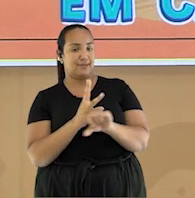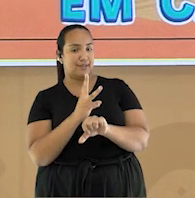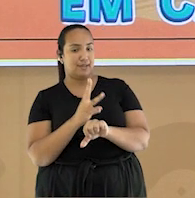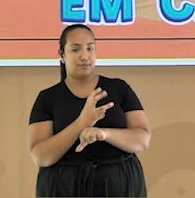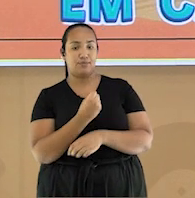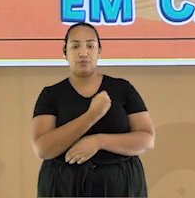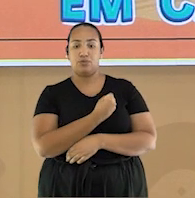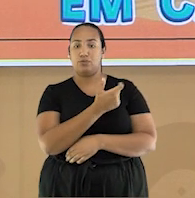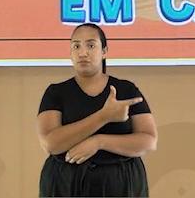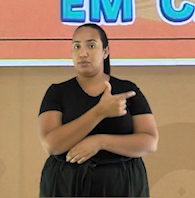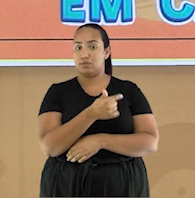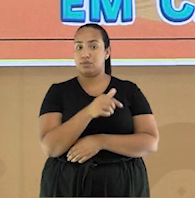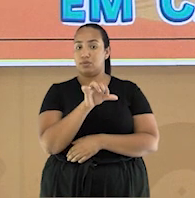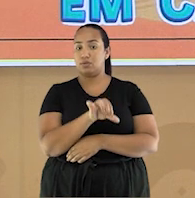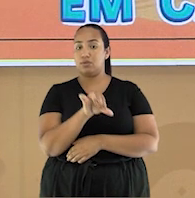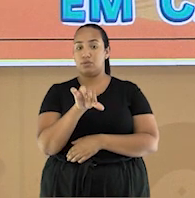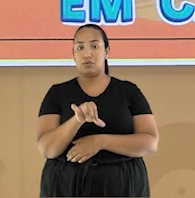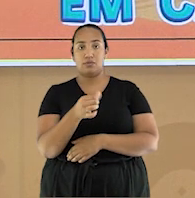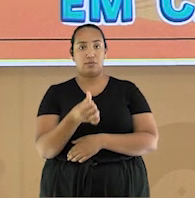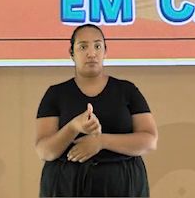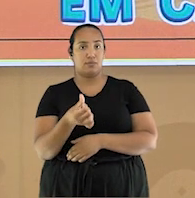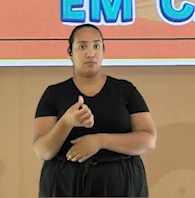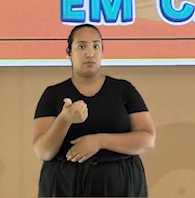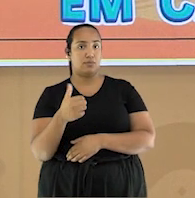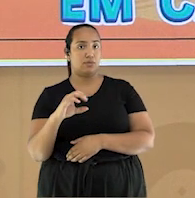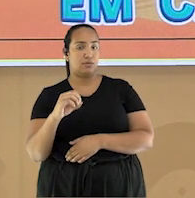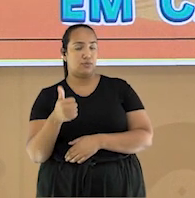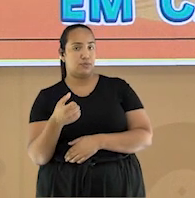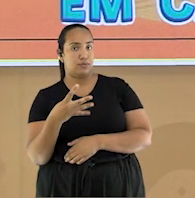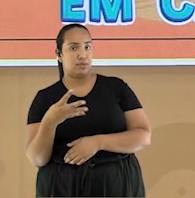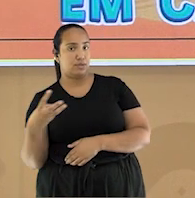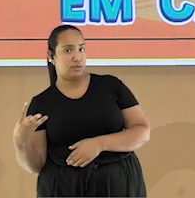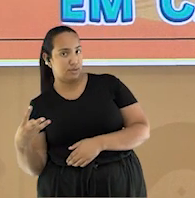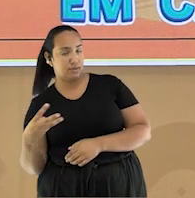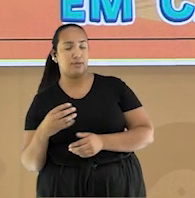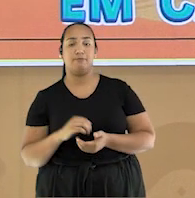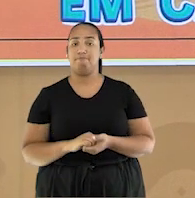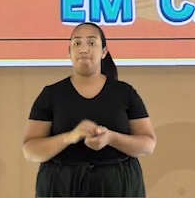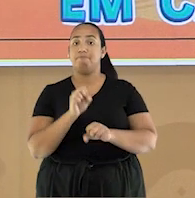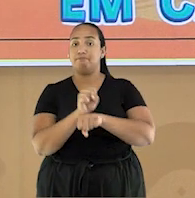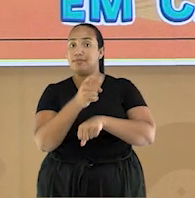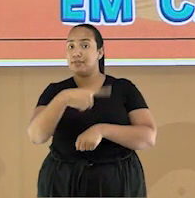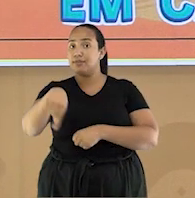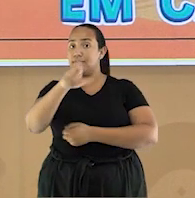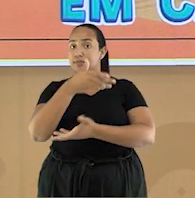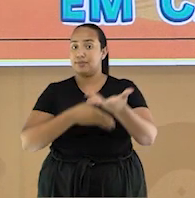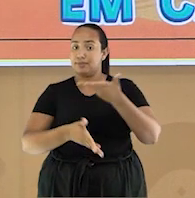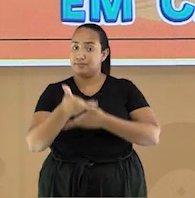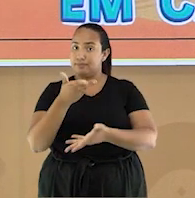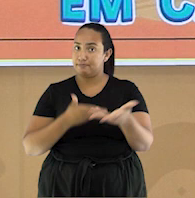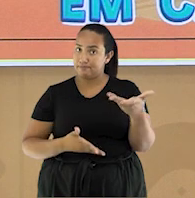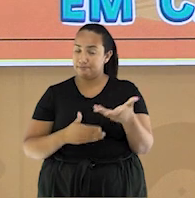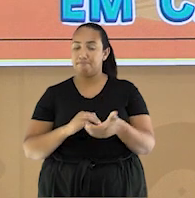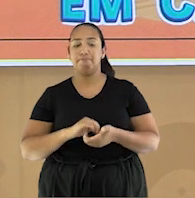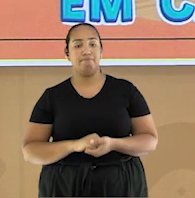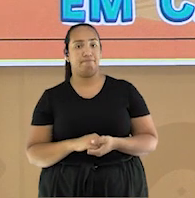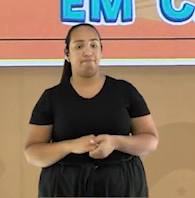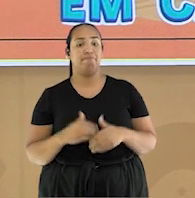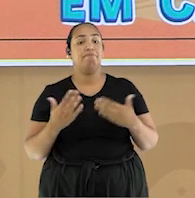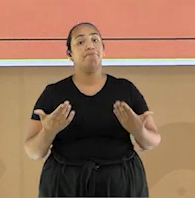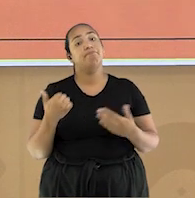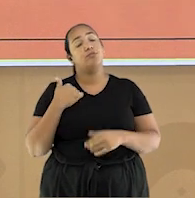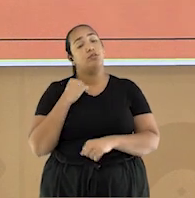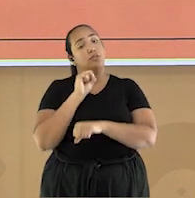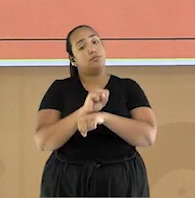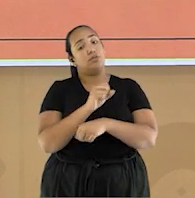WhatsApp, 27 999 66 101 43. Contamos com a sua participação. Eu